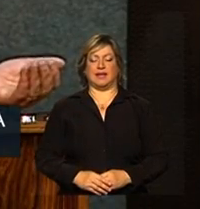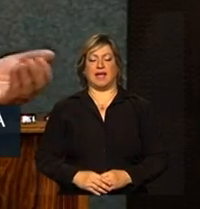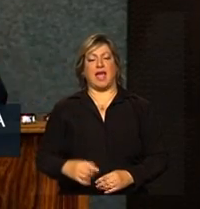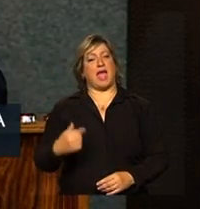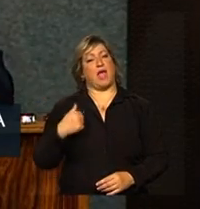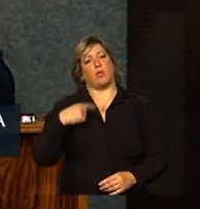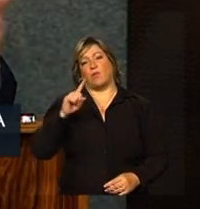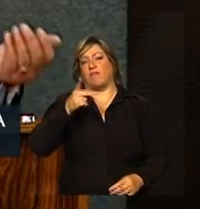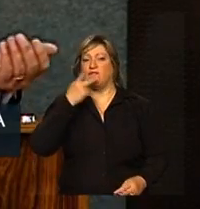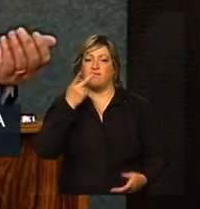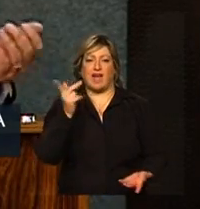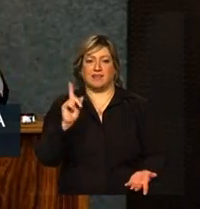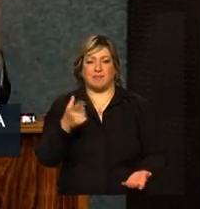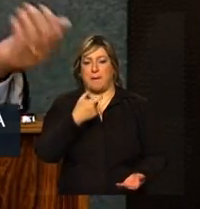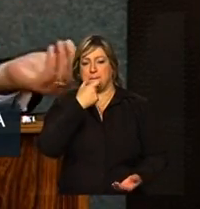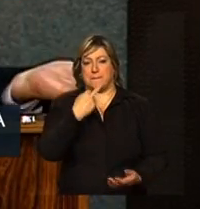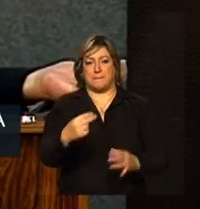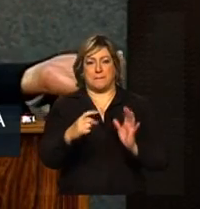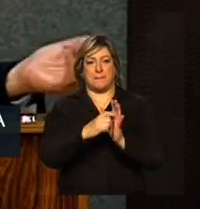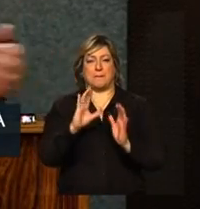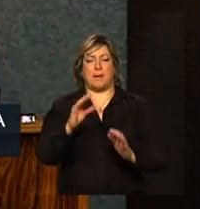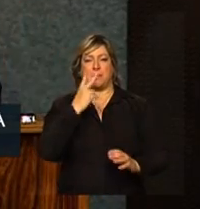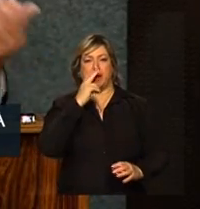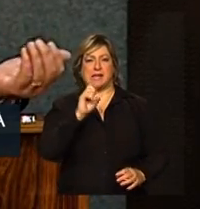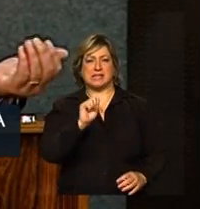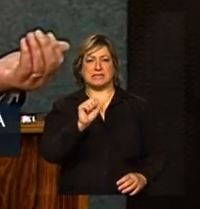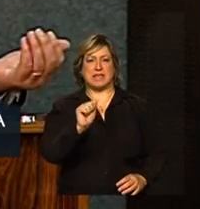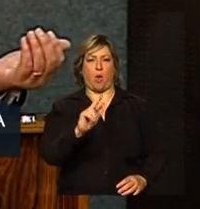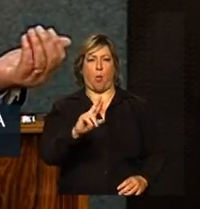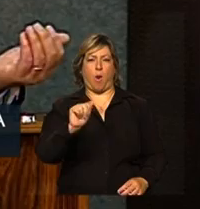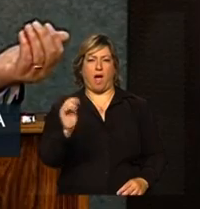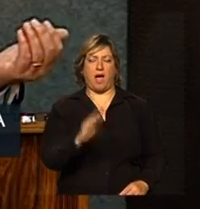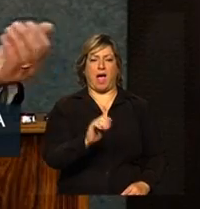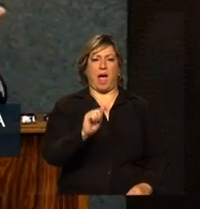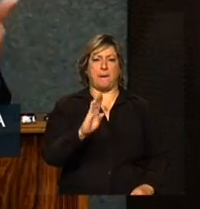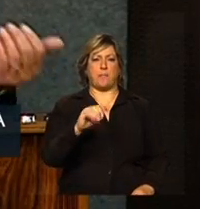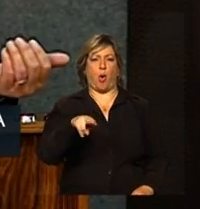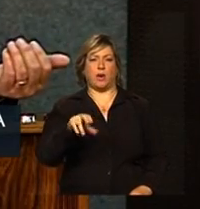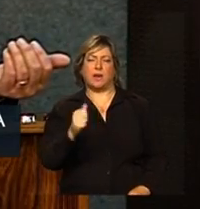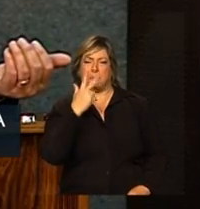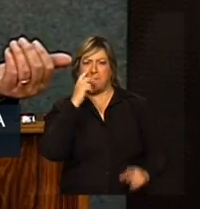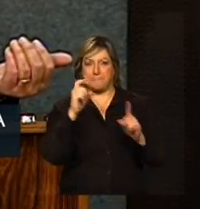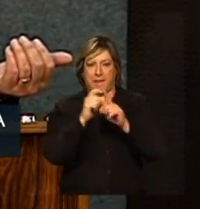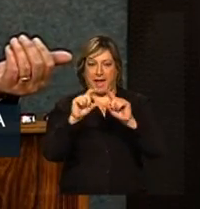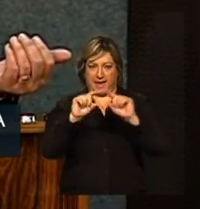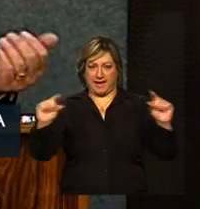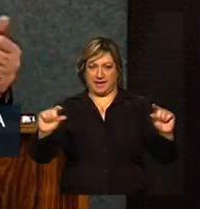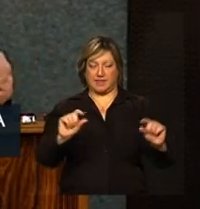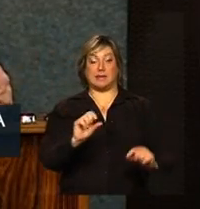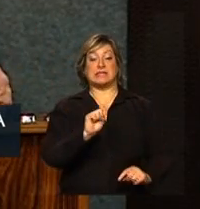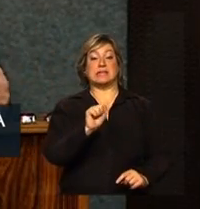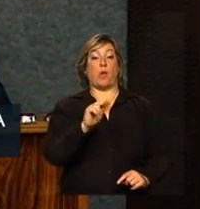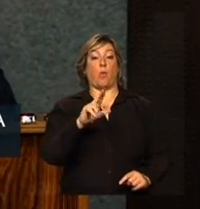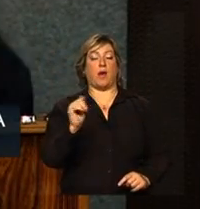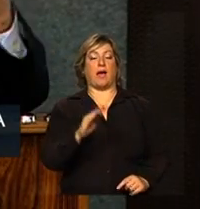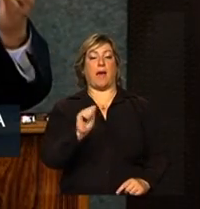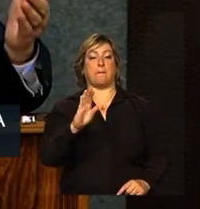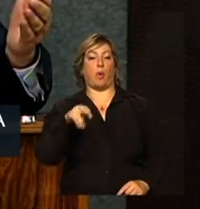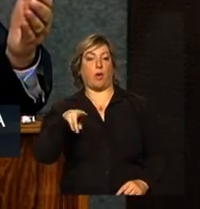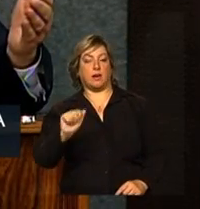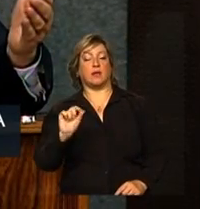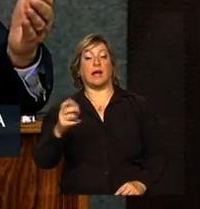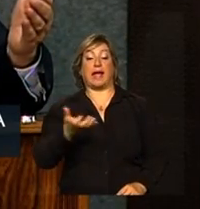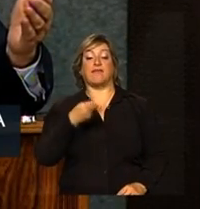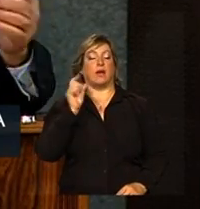Eu não falo, mas, enfim, é salabona, salabona. Salabona quer dizer eu